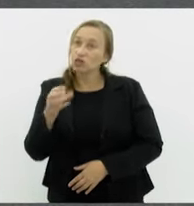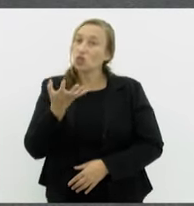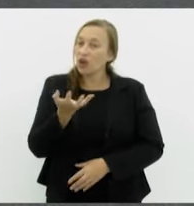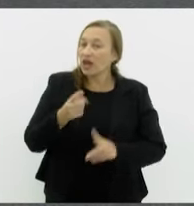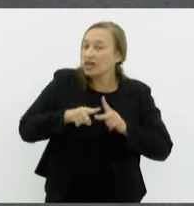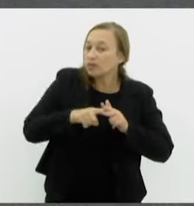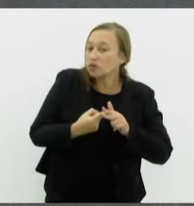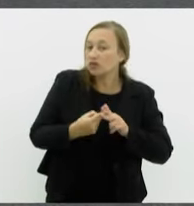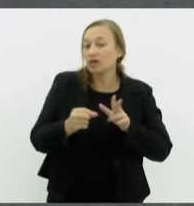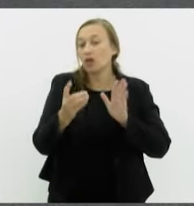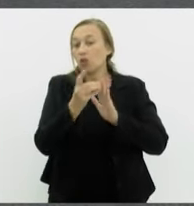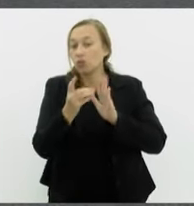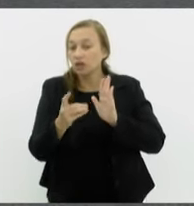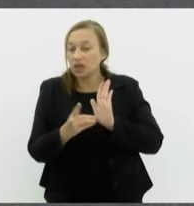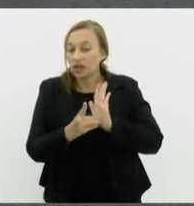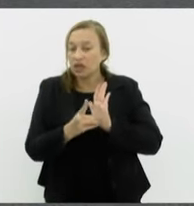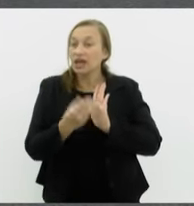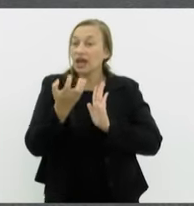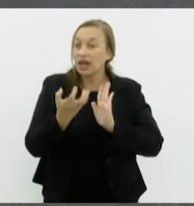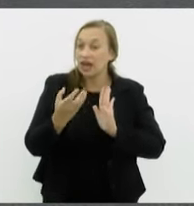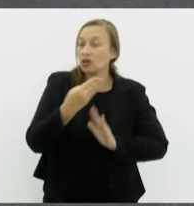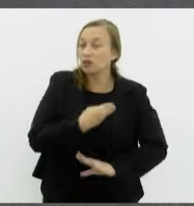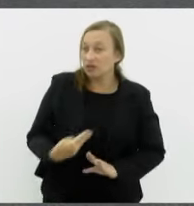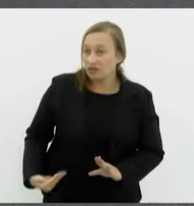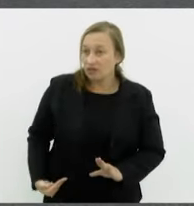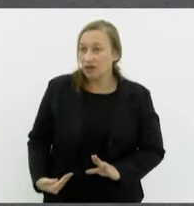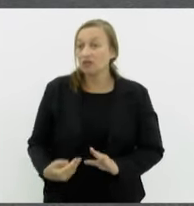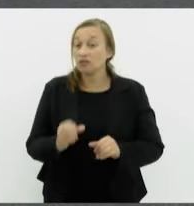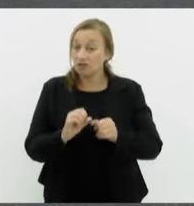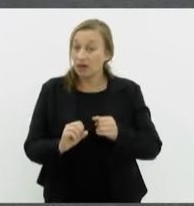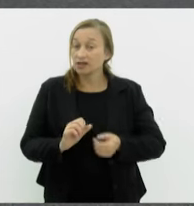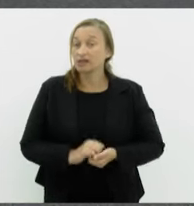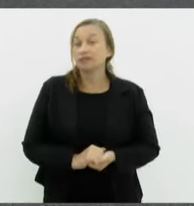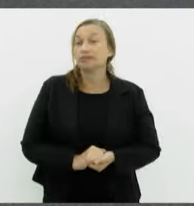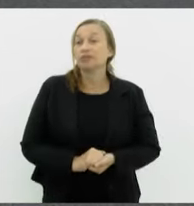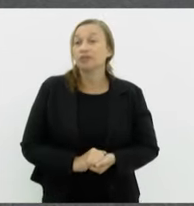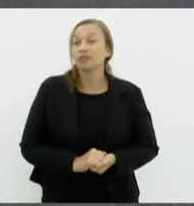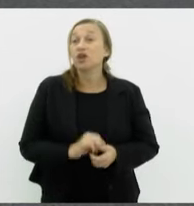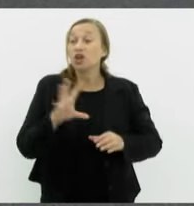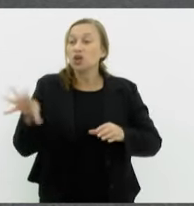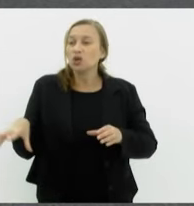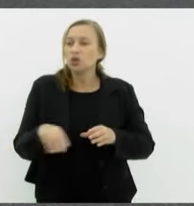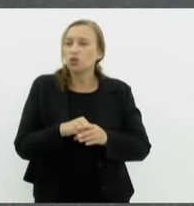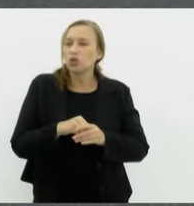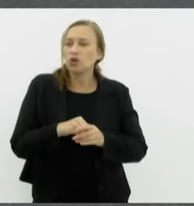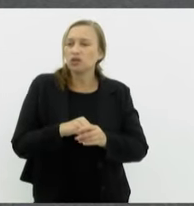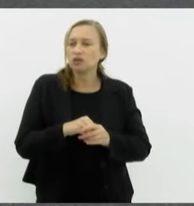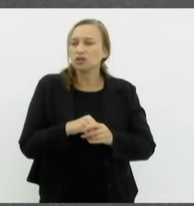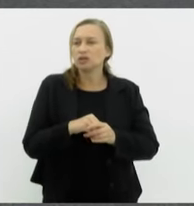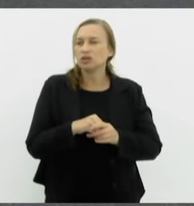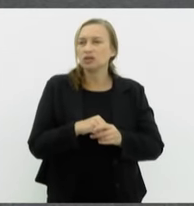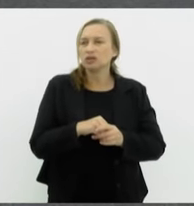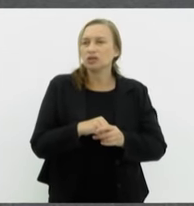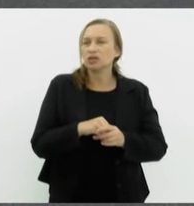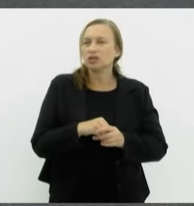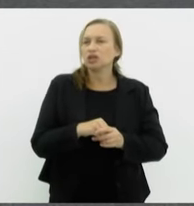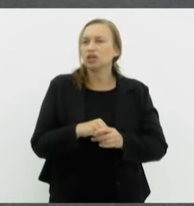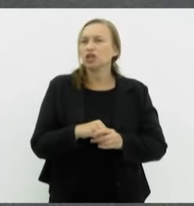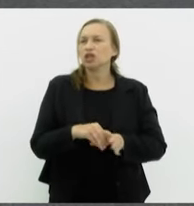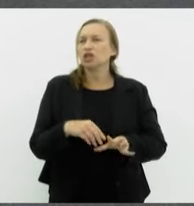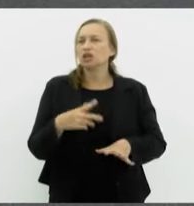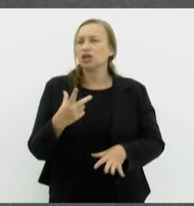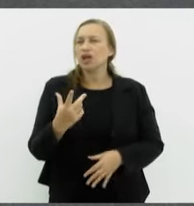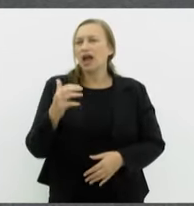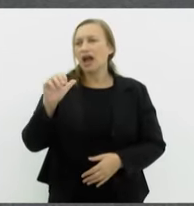um decreto, quer que o governo modifique um decreto, incluindo dois pontos, arborização